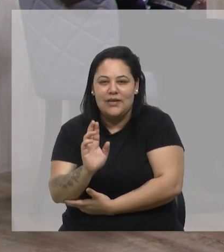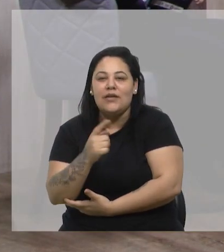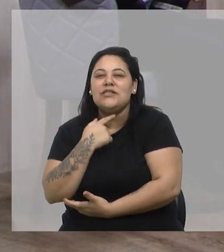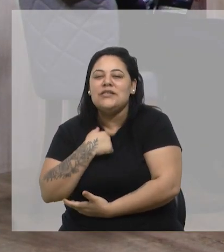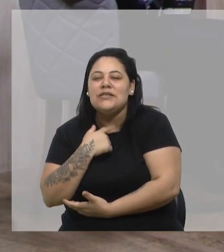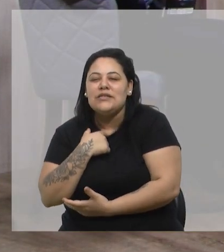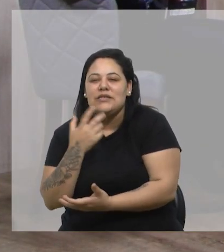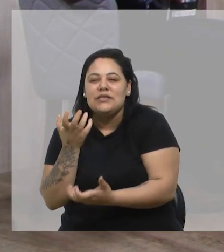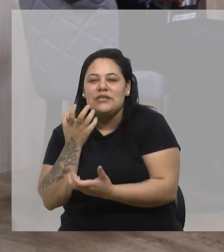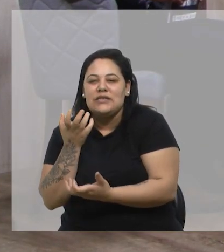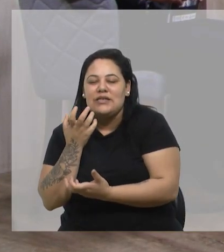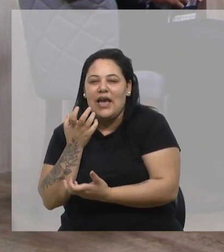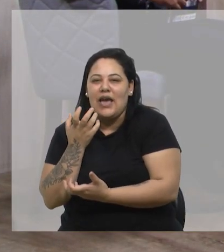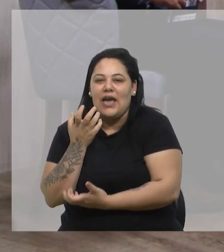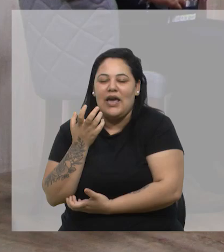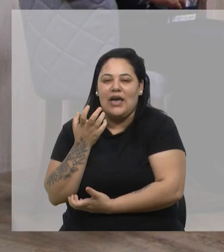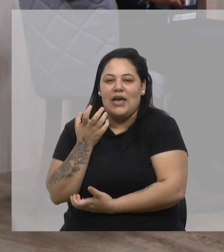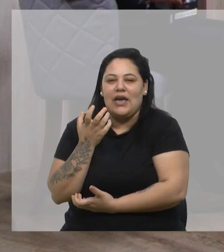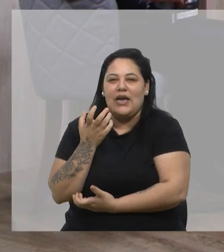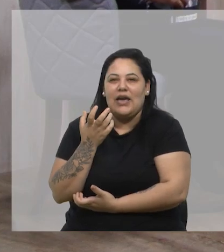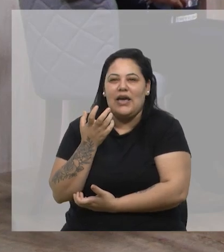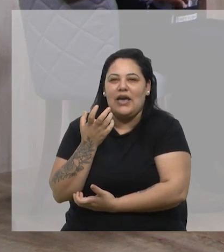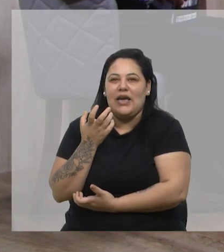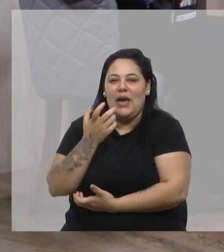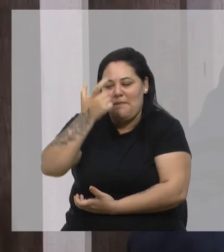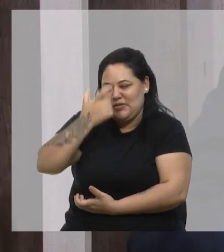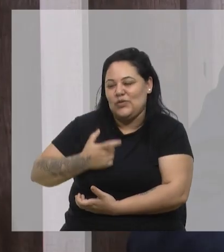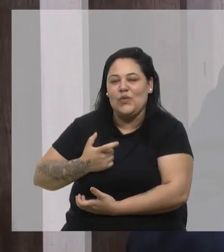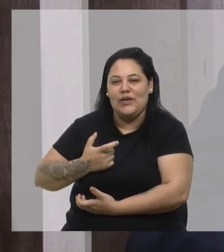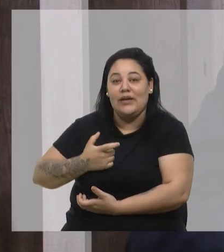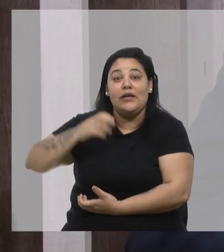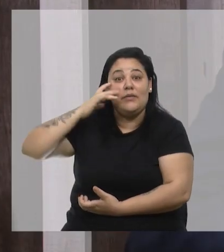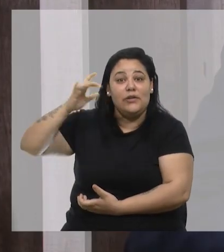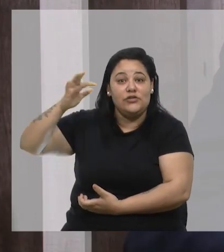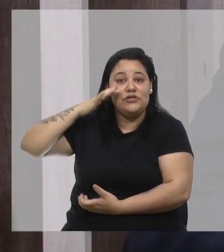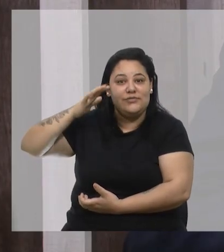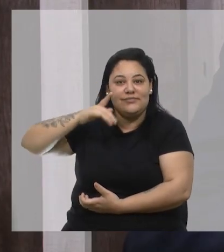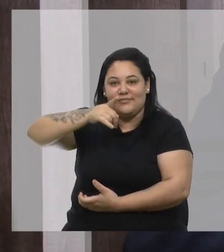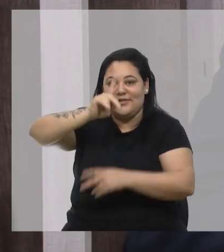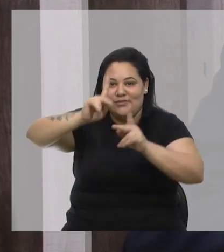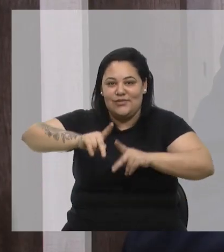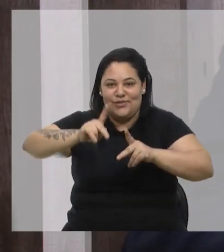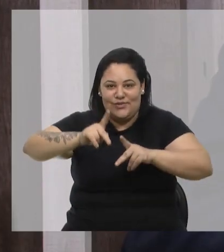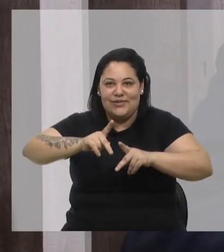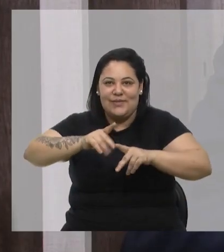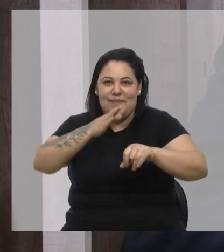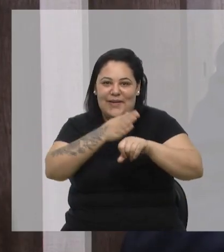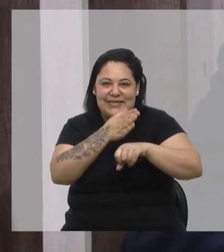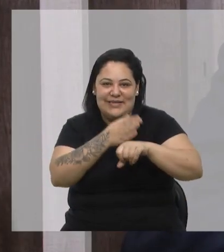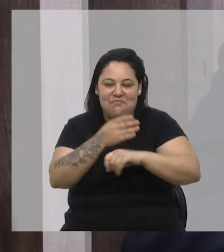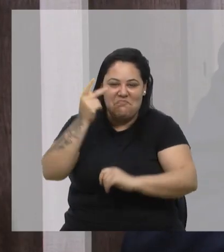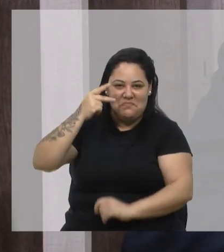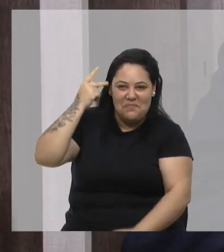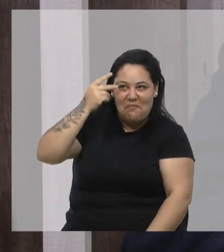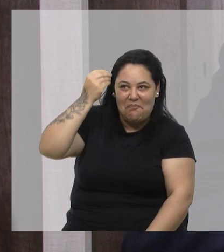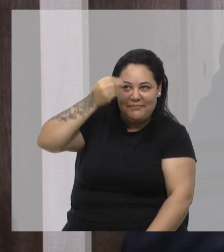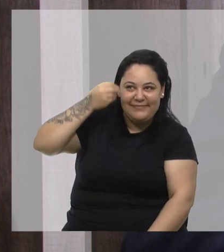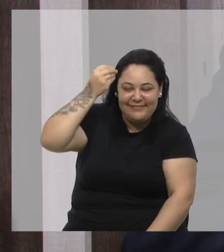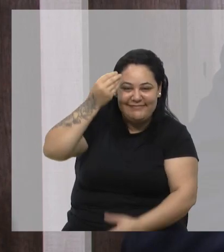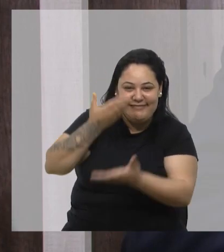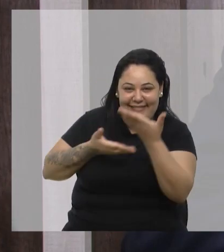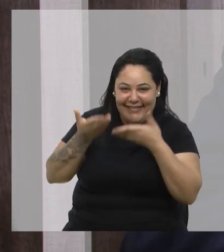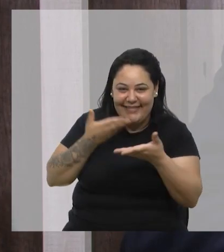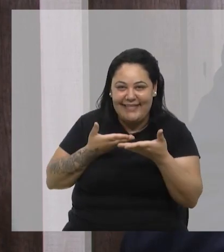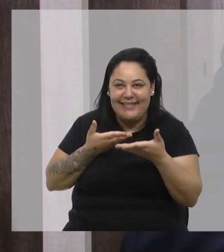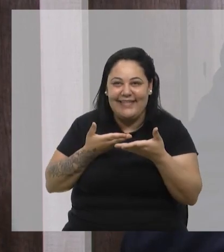representa e aquilo que ele deseja ser. Eu imagino que aí as pessoas, por mais que frequentem os